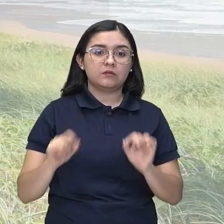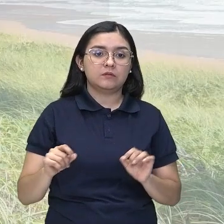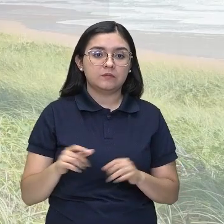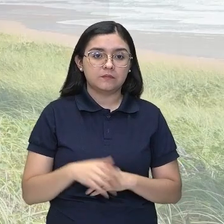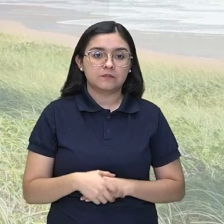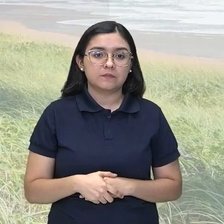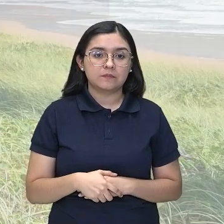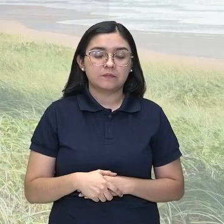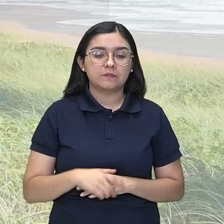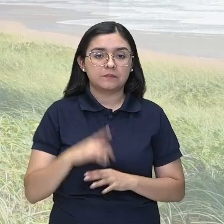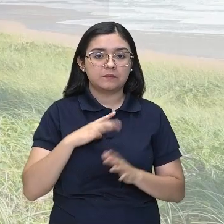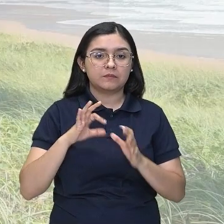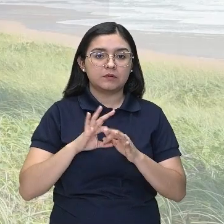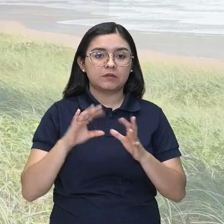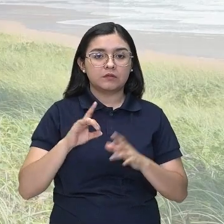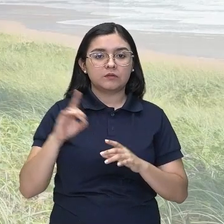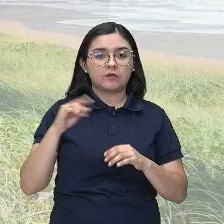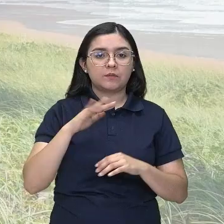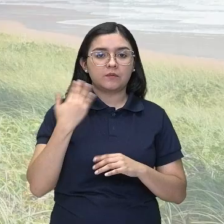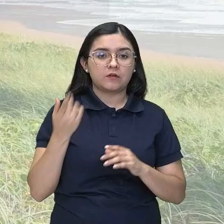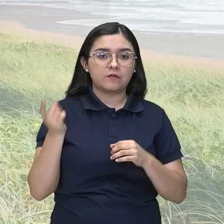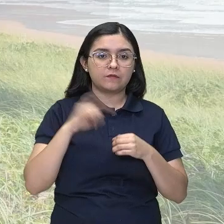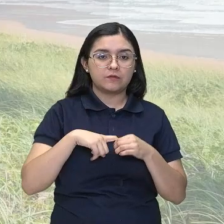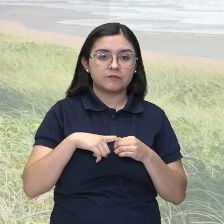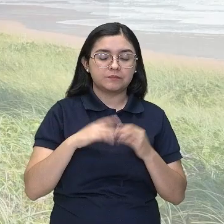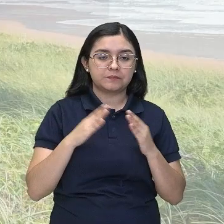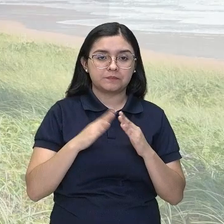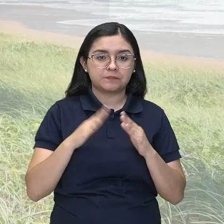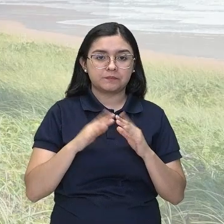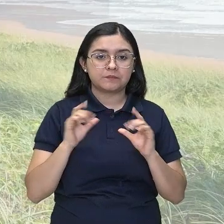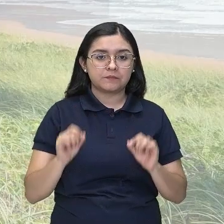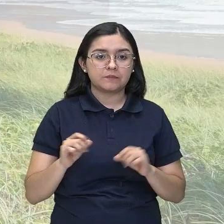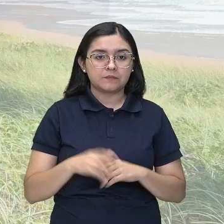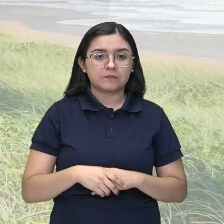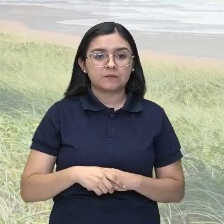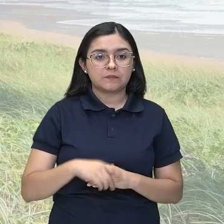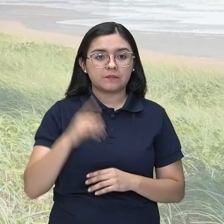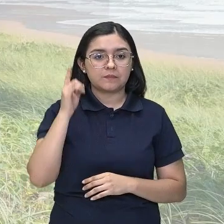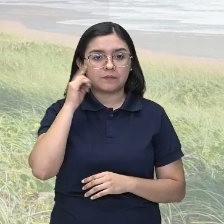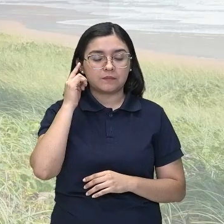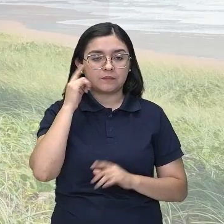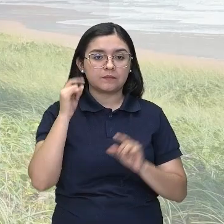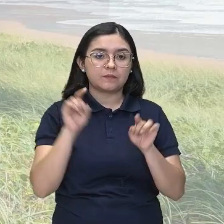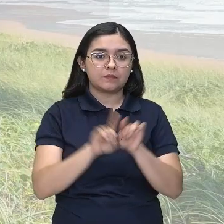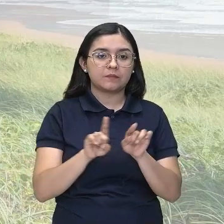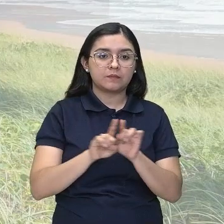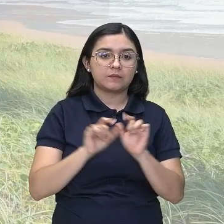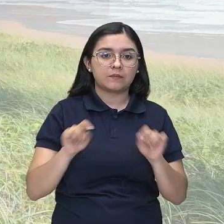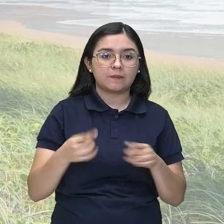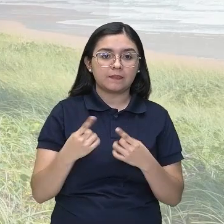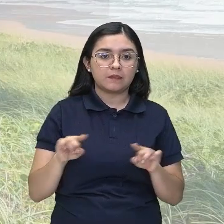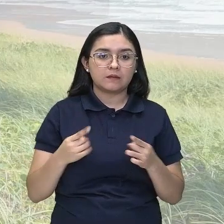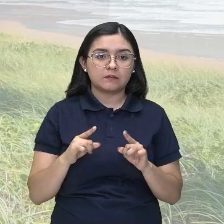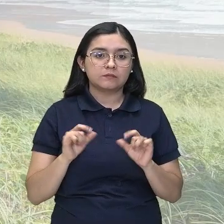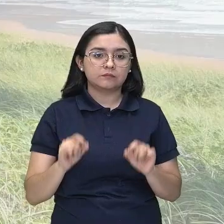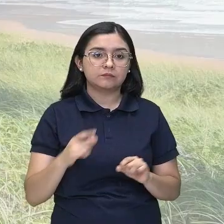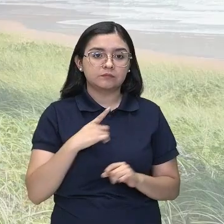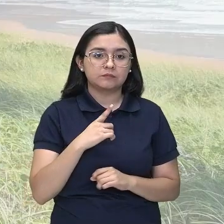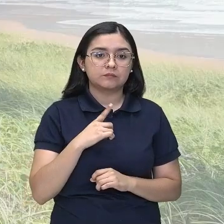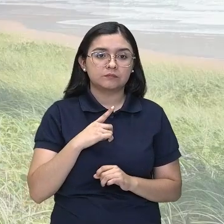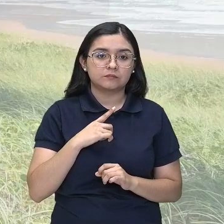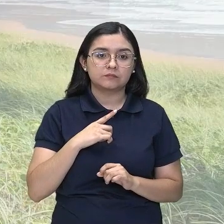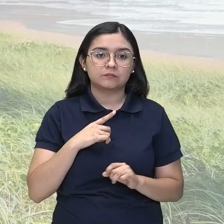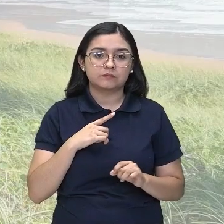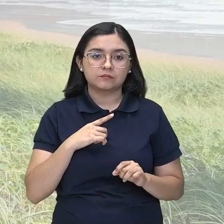Deus que eu morra sem que eu volte para lá. Estavam na Segunda Guerra, né? Não sabiam se voltariam, e a canção faz essa pequena